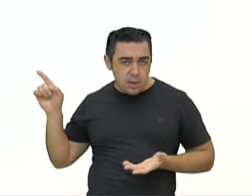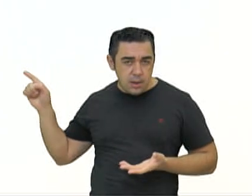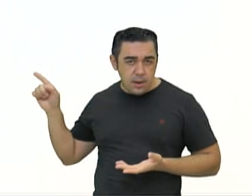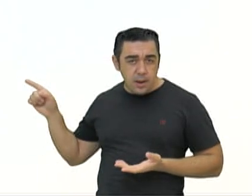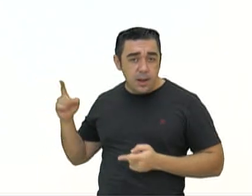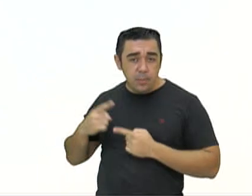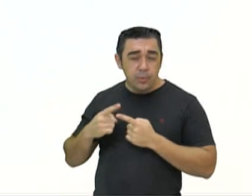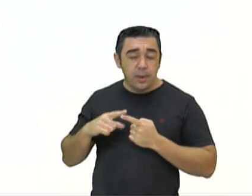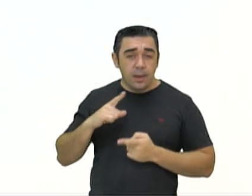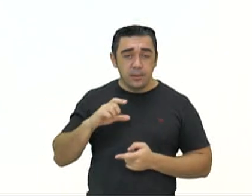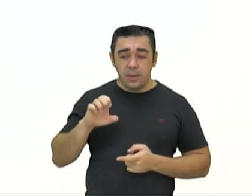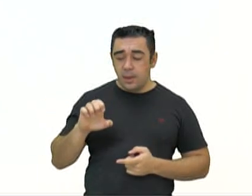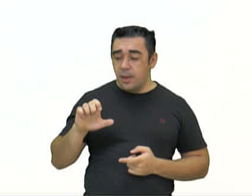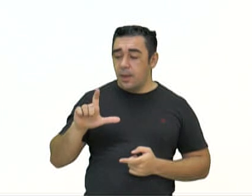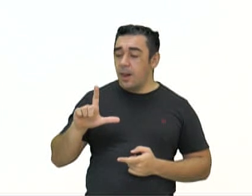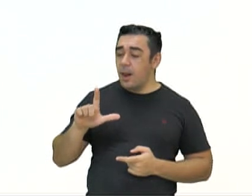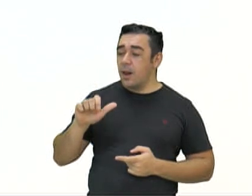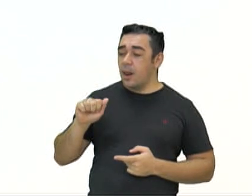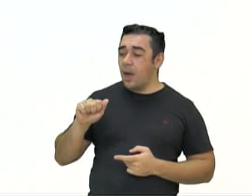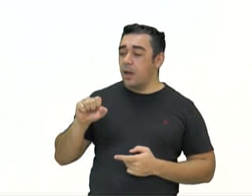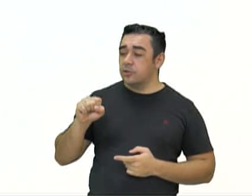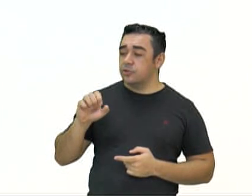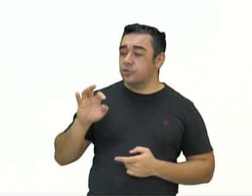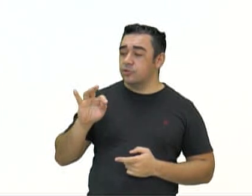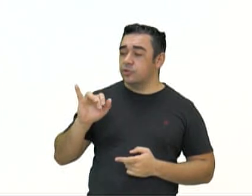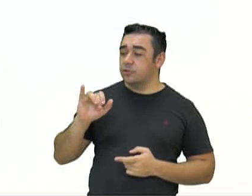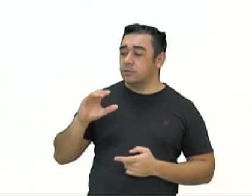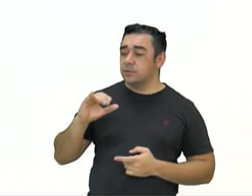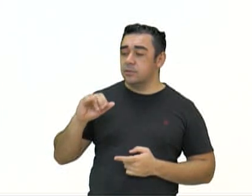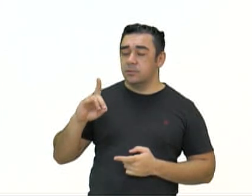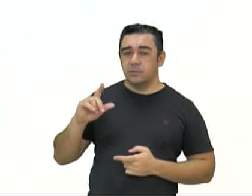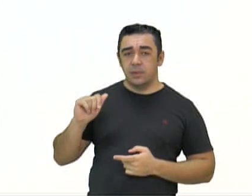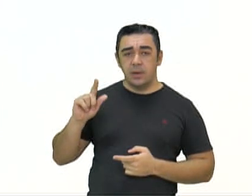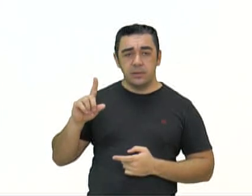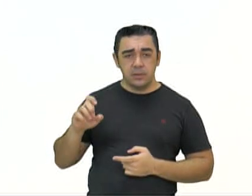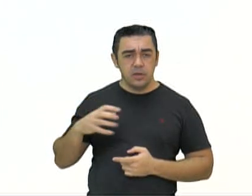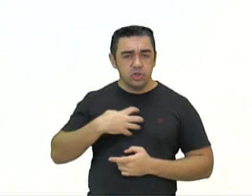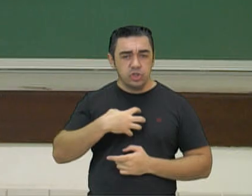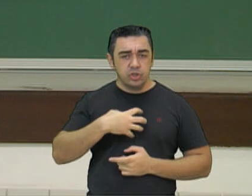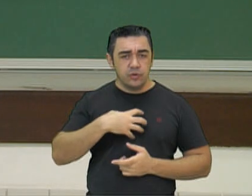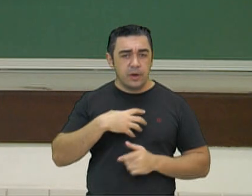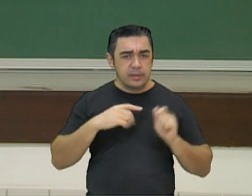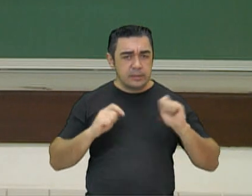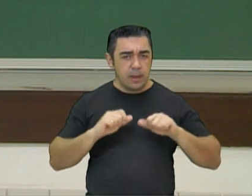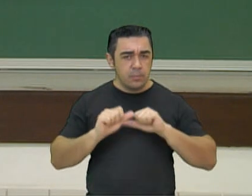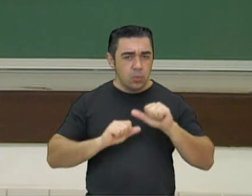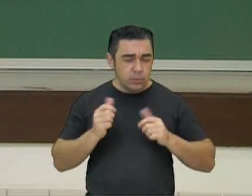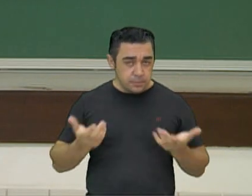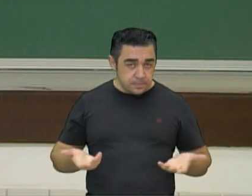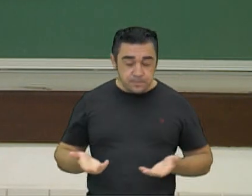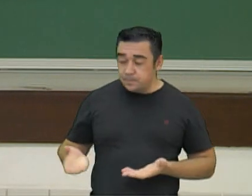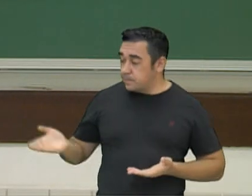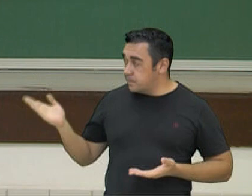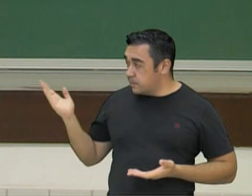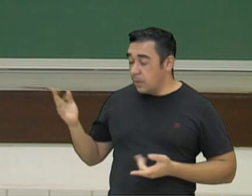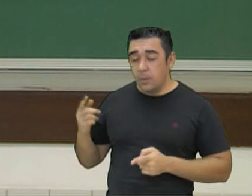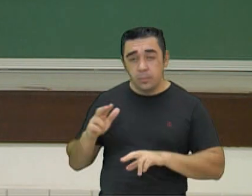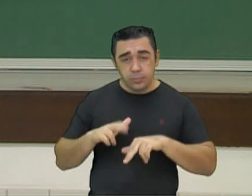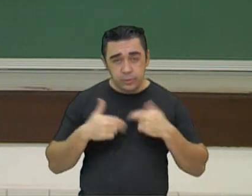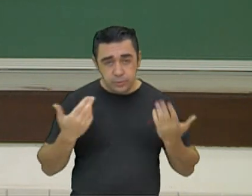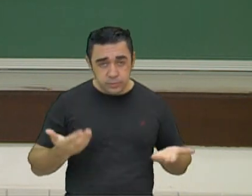sua elasticidade ou à sua deformação do corpo. Ok? Então, isso é devido à